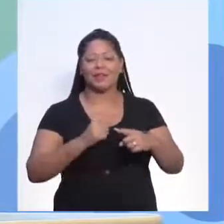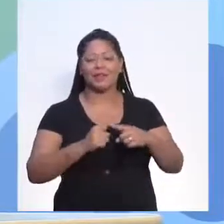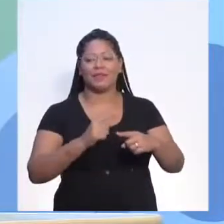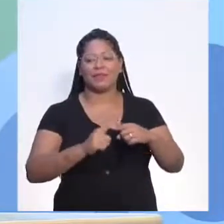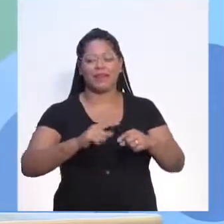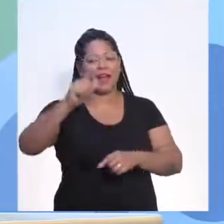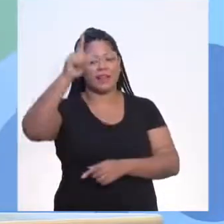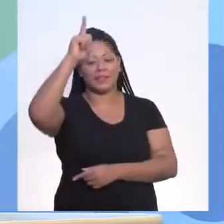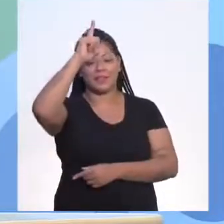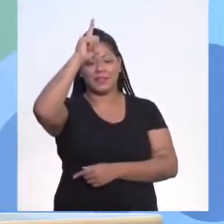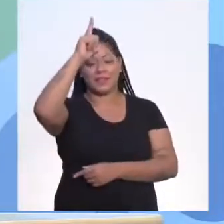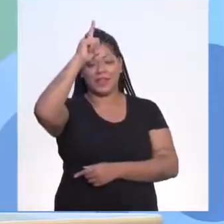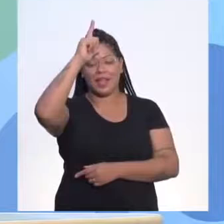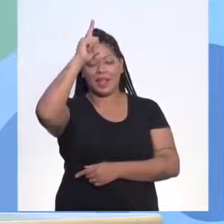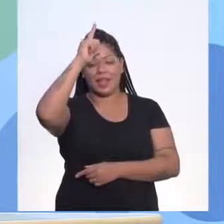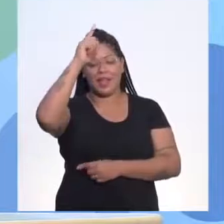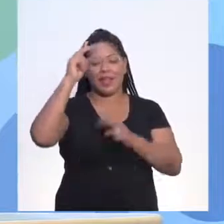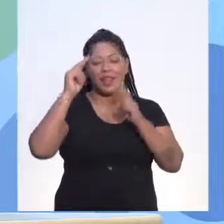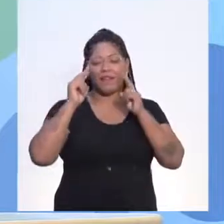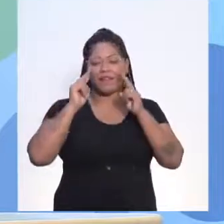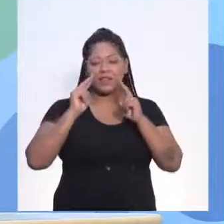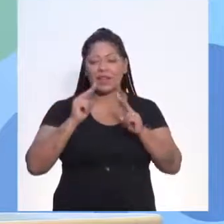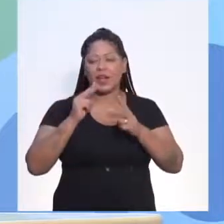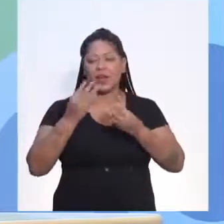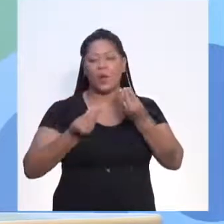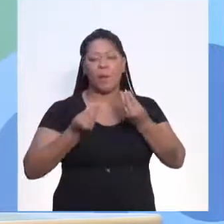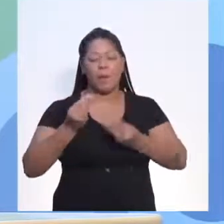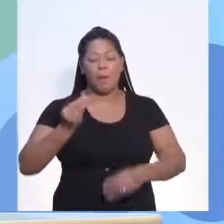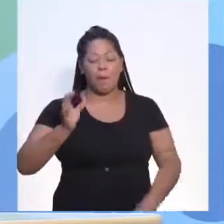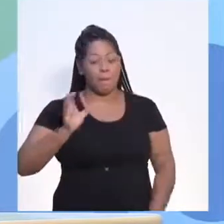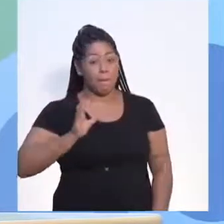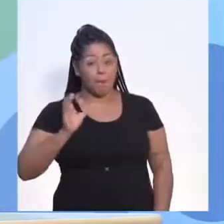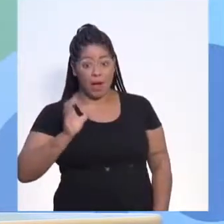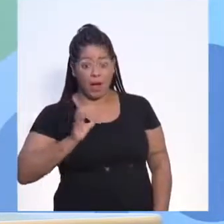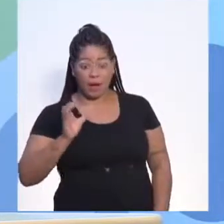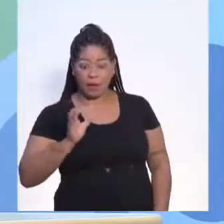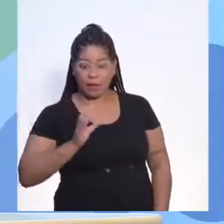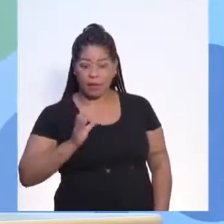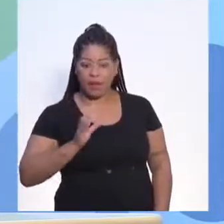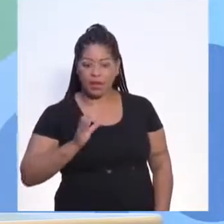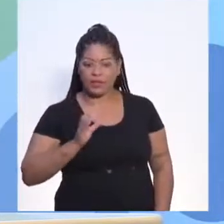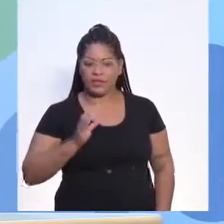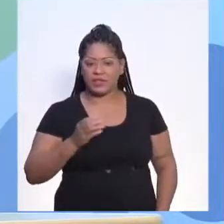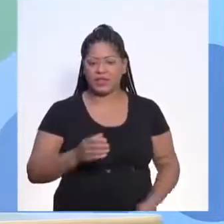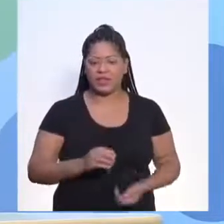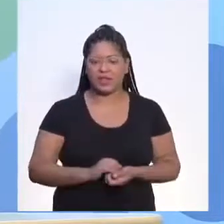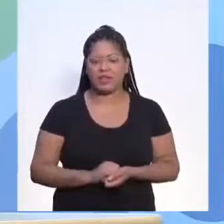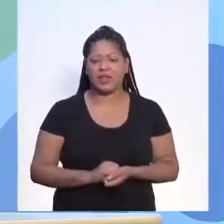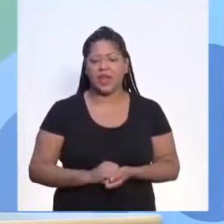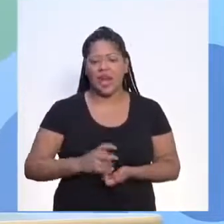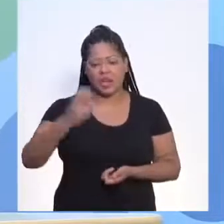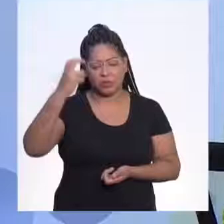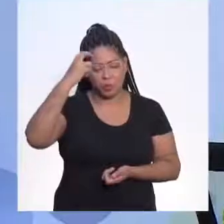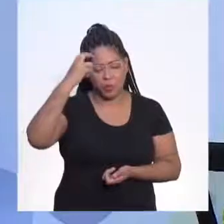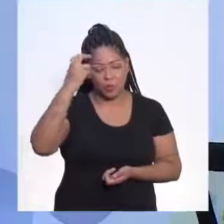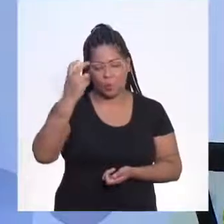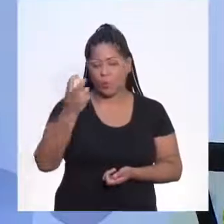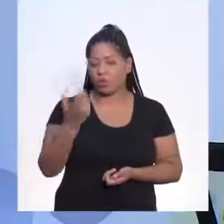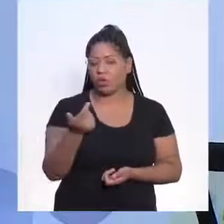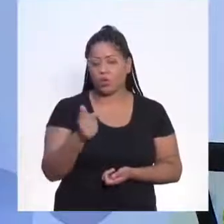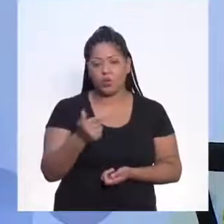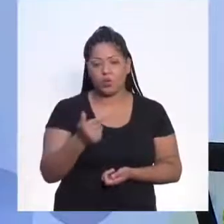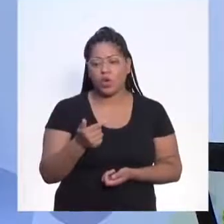como bárbaros. A palavra bárbaro para nós hoje conta muito como incivilizado, né? Isso, sem cultura, Sem cultura, né?